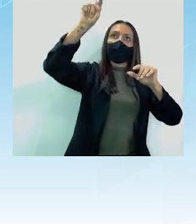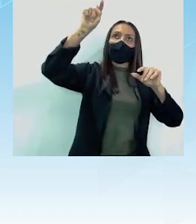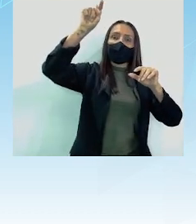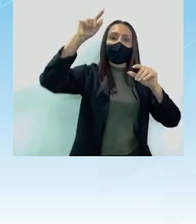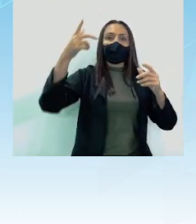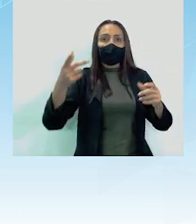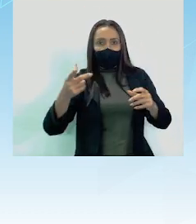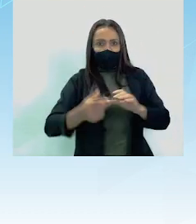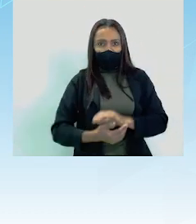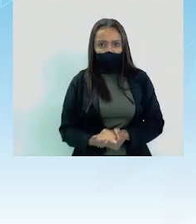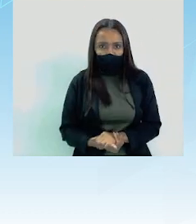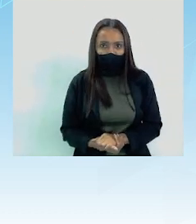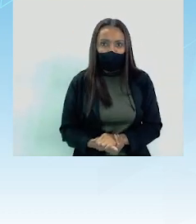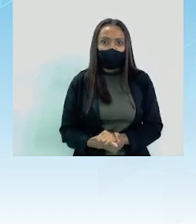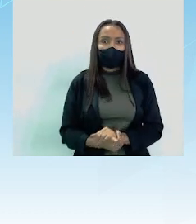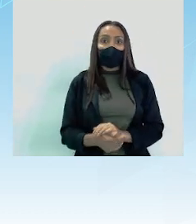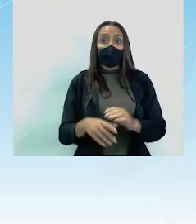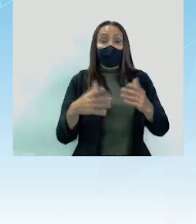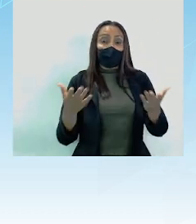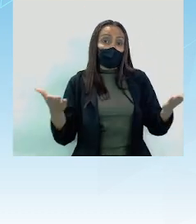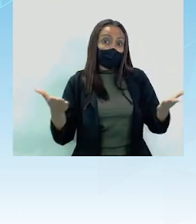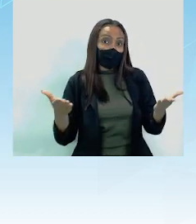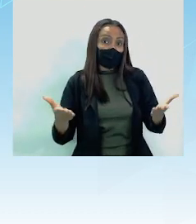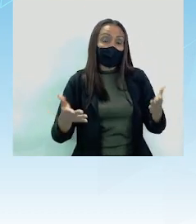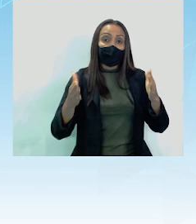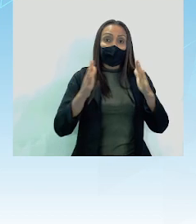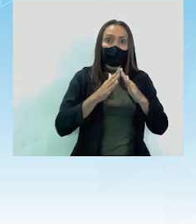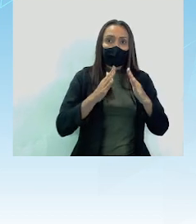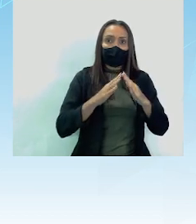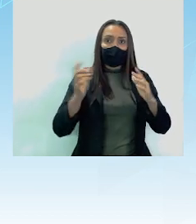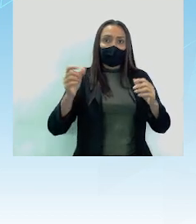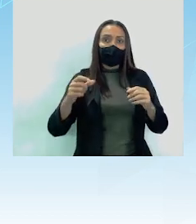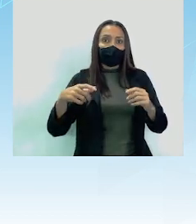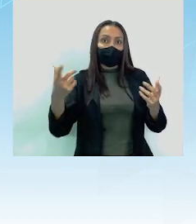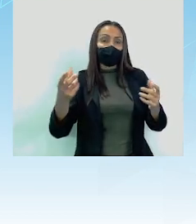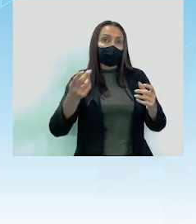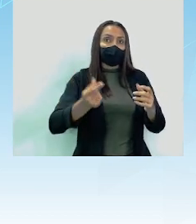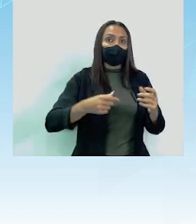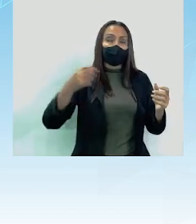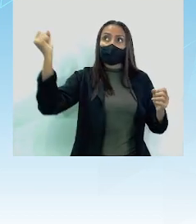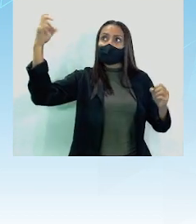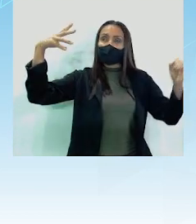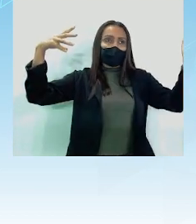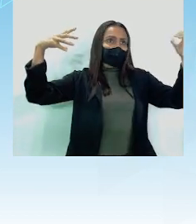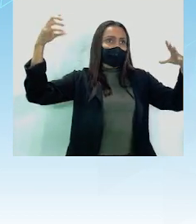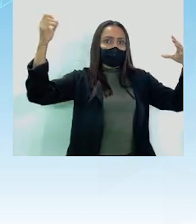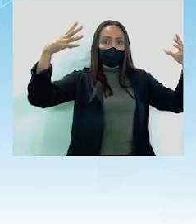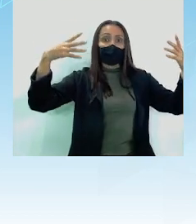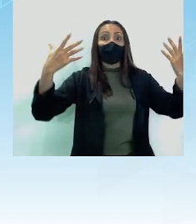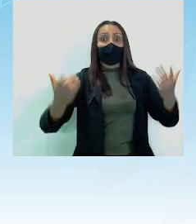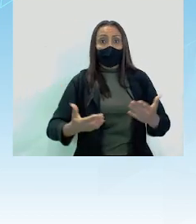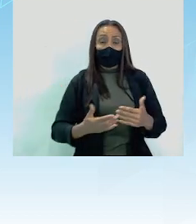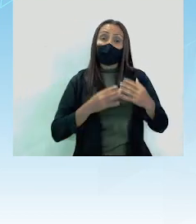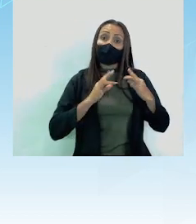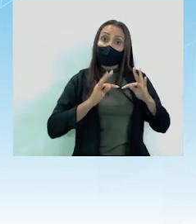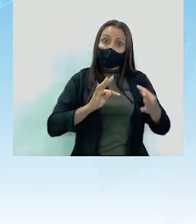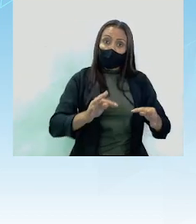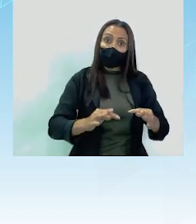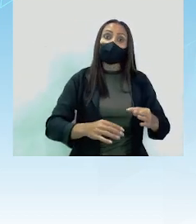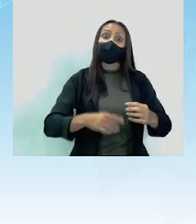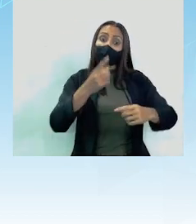por exemplo, que você chega, estala o dedo, acende tudo, liga a luz, liga ar-condicionado. Ou seja, cada vez mais a coisa